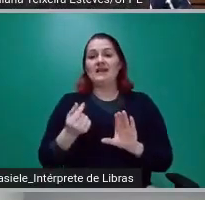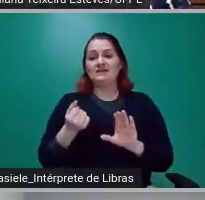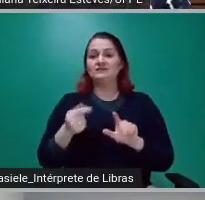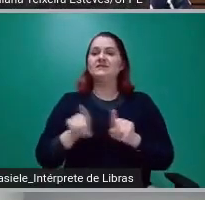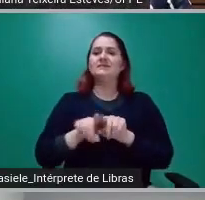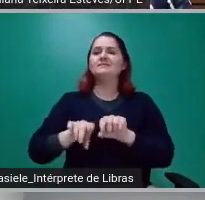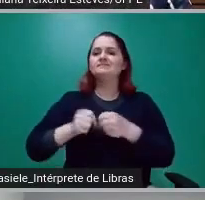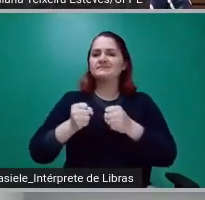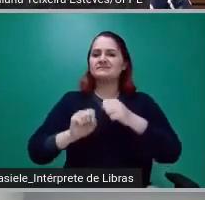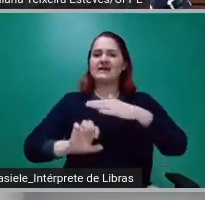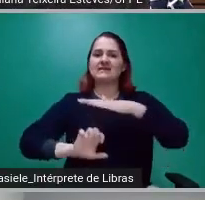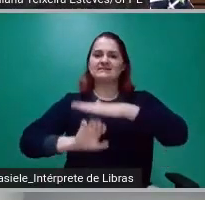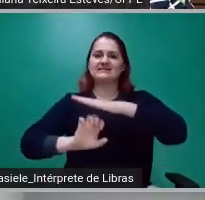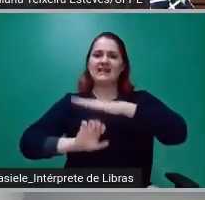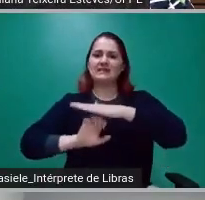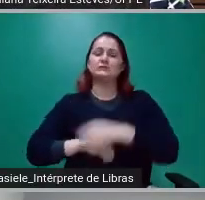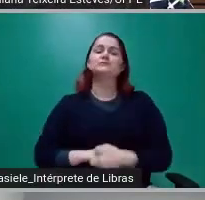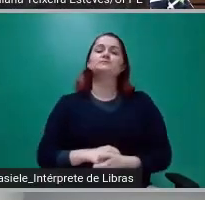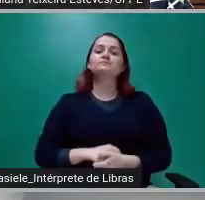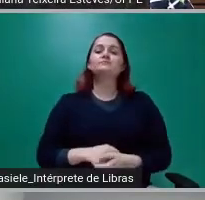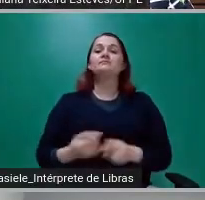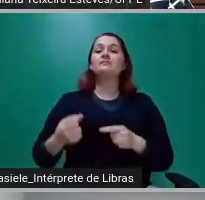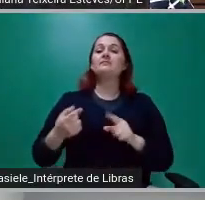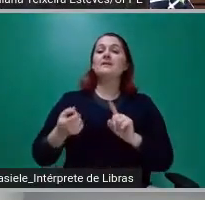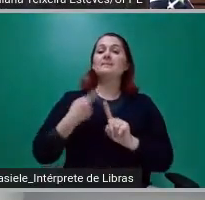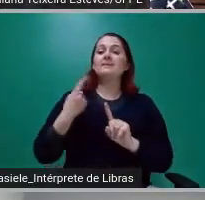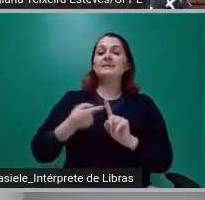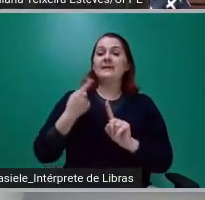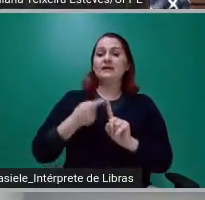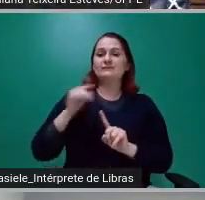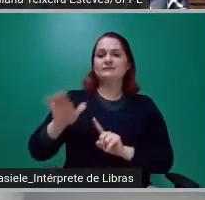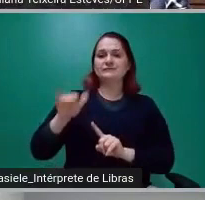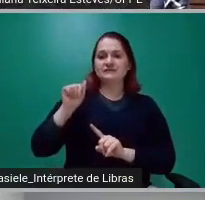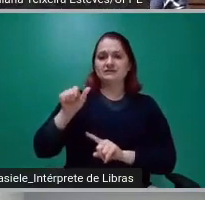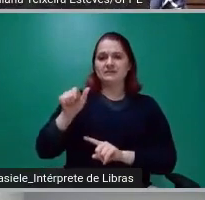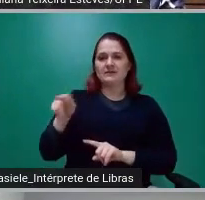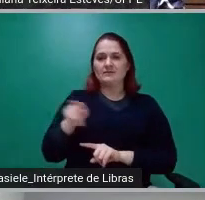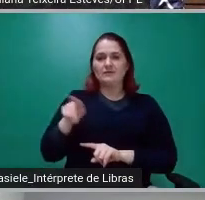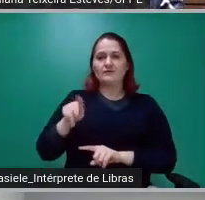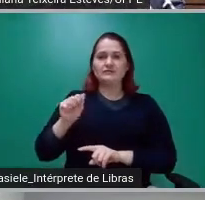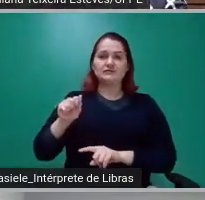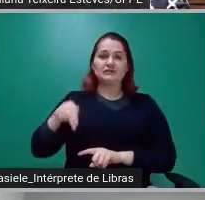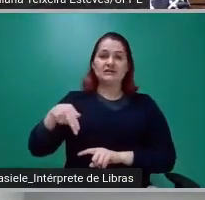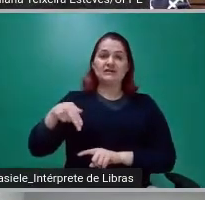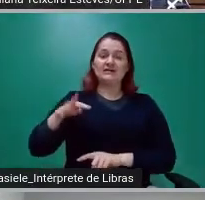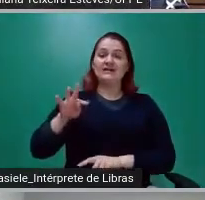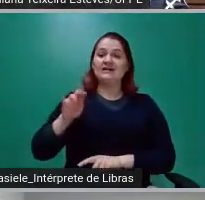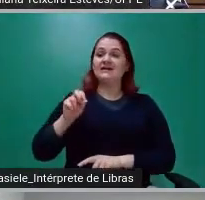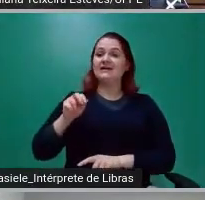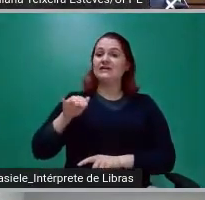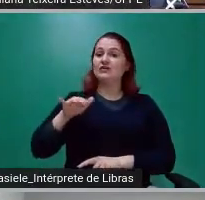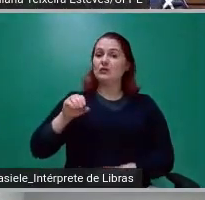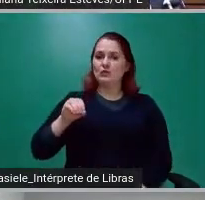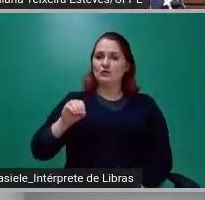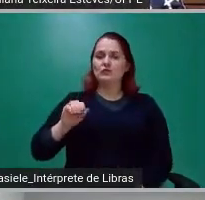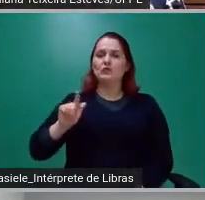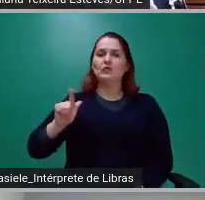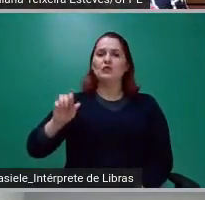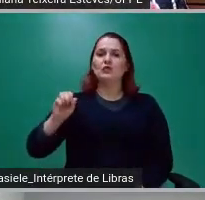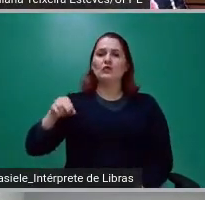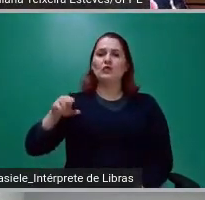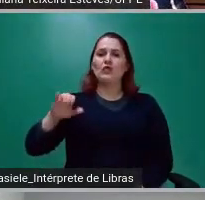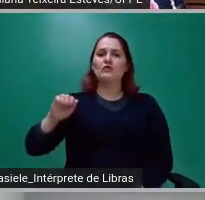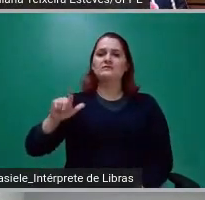O primeiro a contribuir aqui para esse debate é o professor Antônio Gonçalves, que vai tratar das